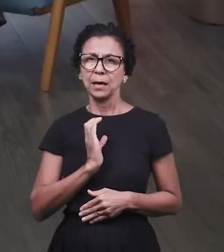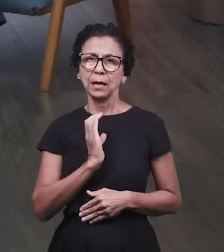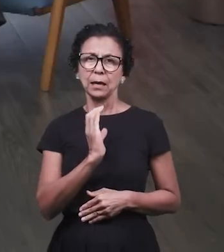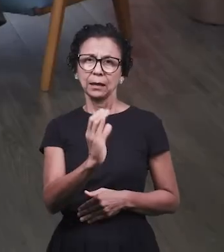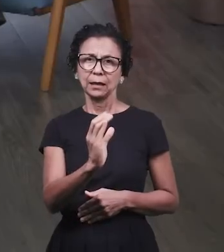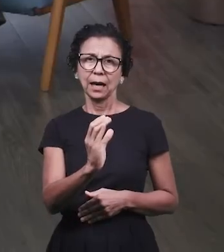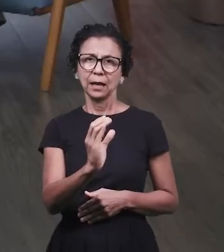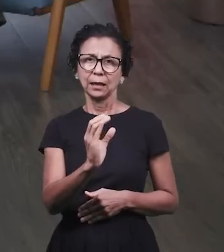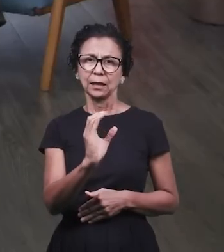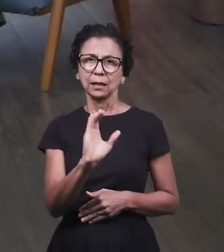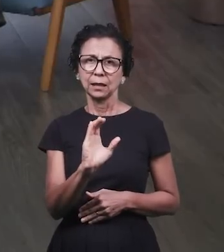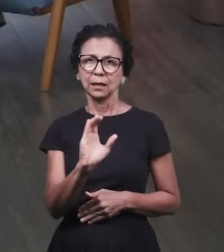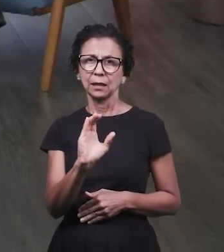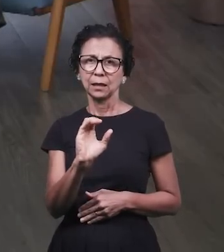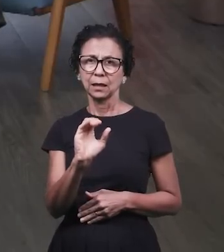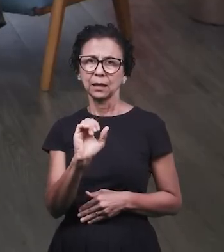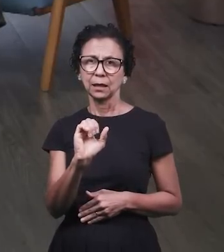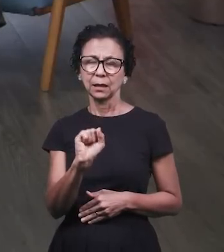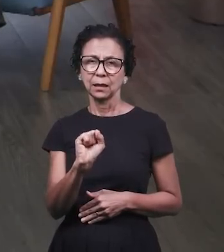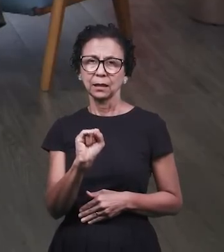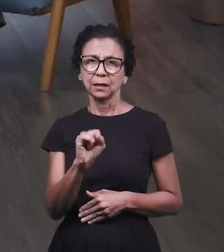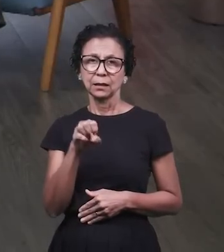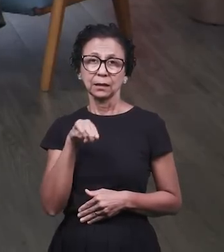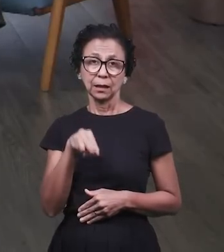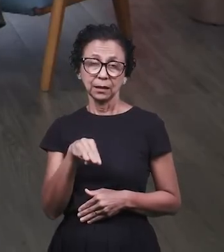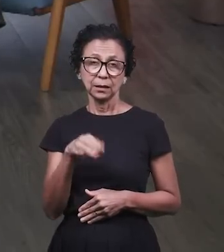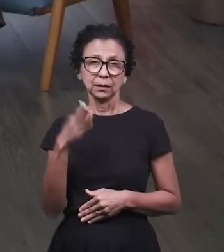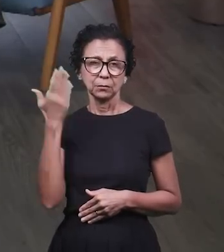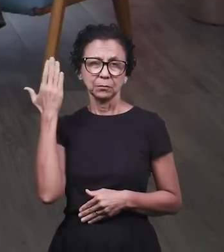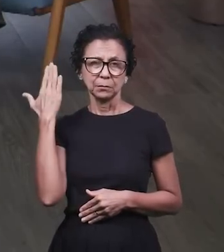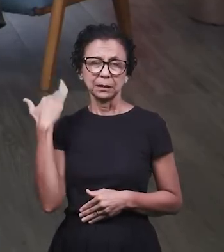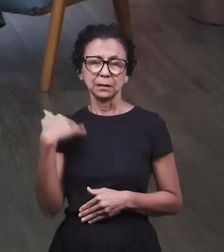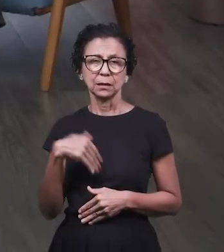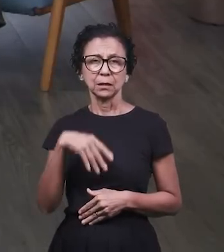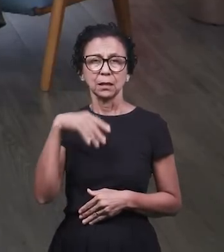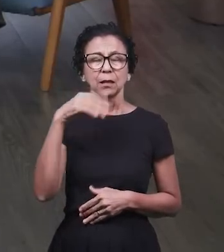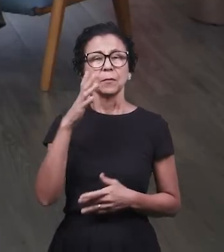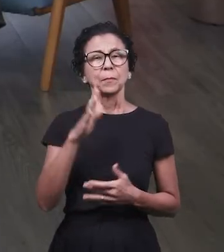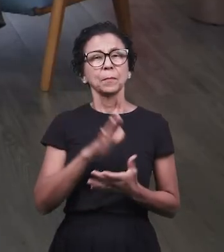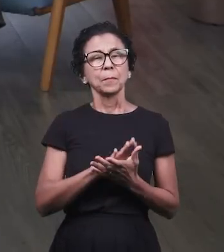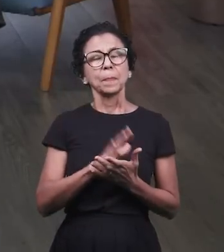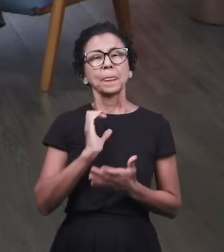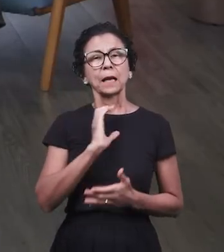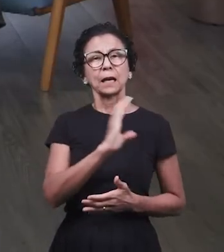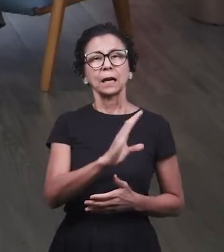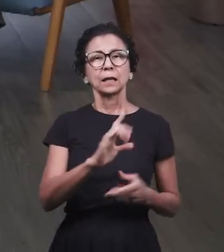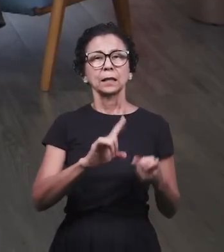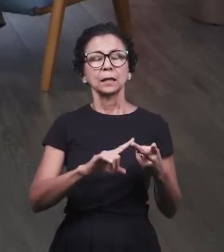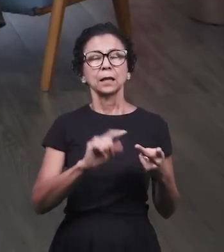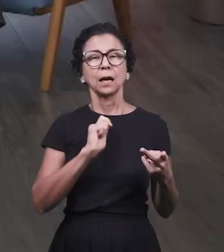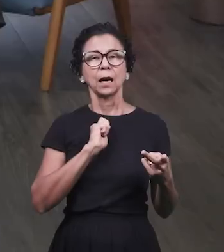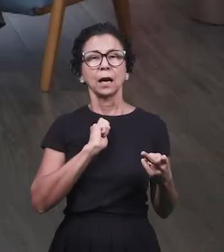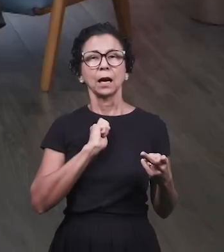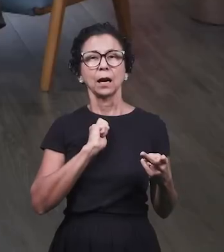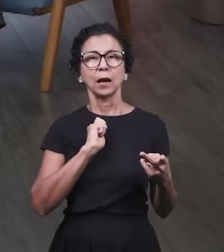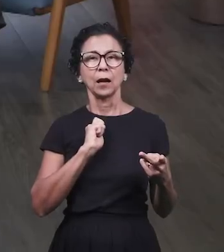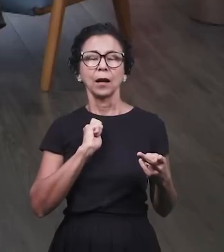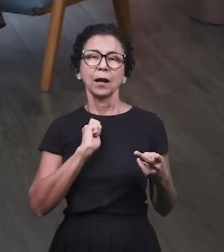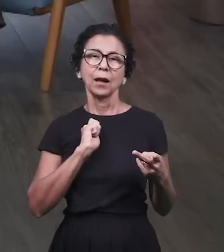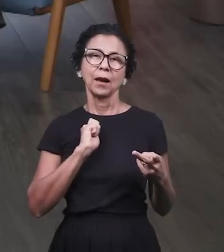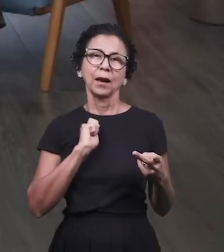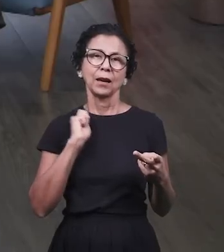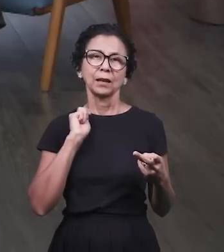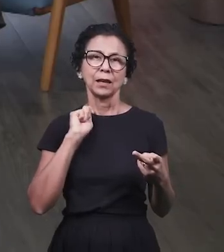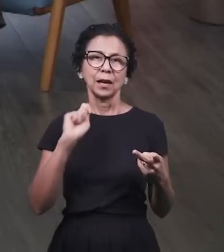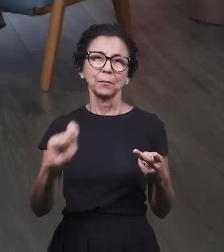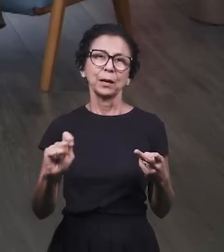aceitou. Para o Senhor, se nós fôssemos considerar Caim e Abel como duas igrejas, a igreja de Abel